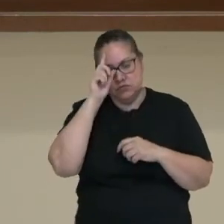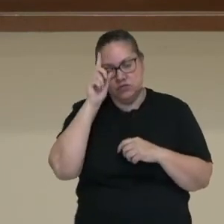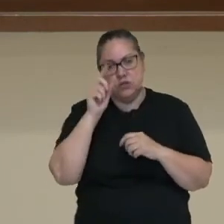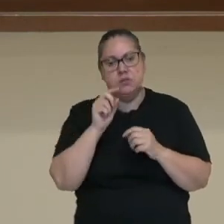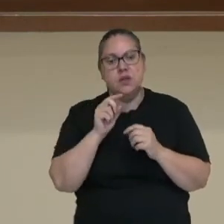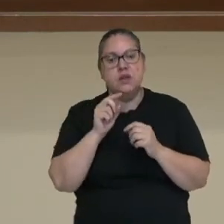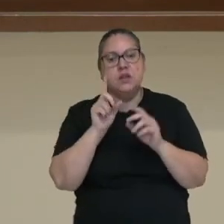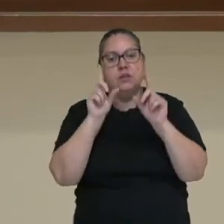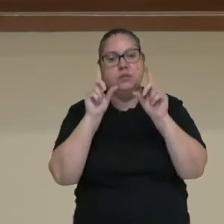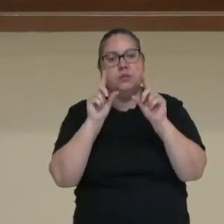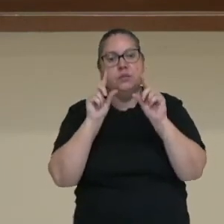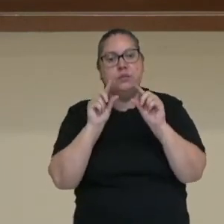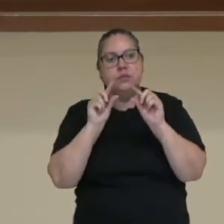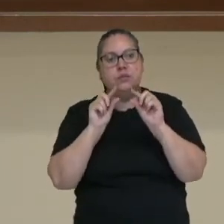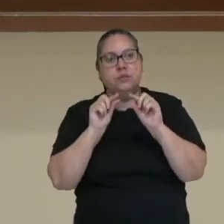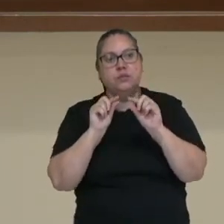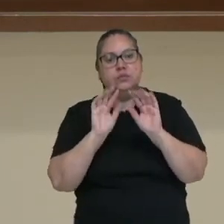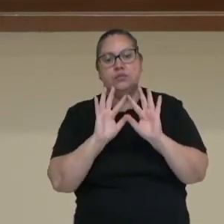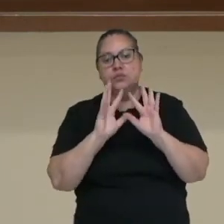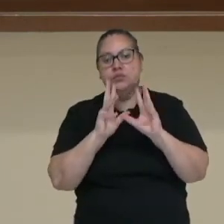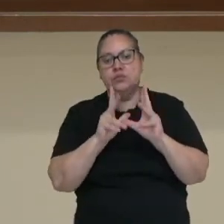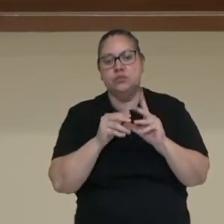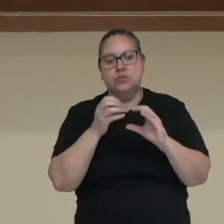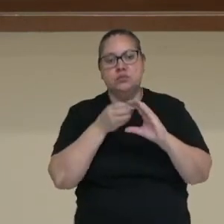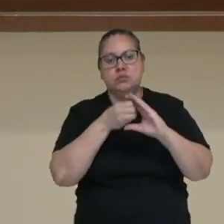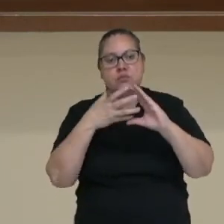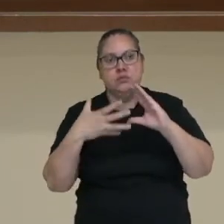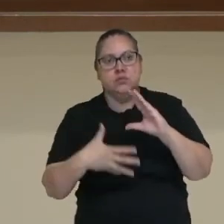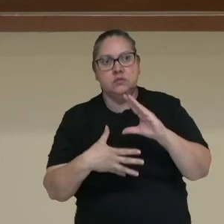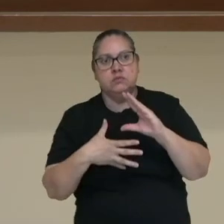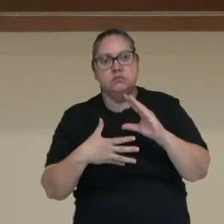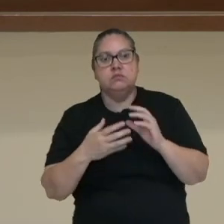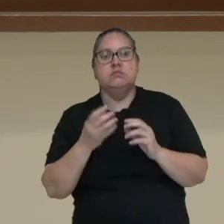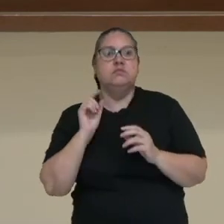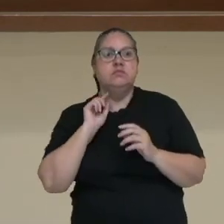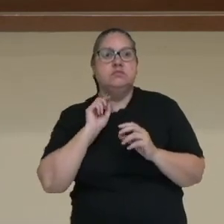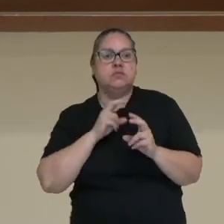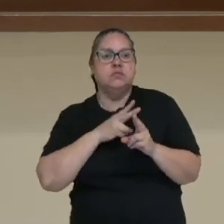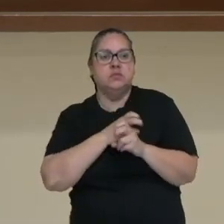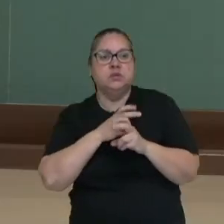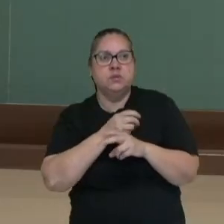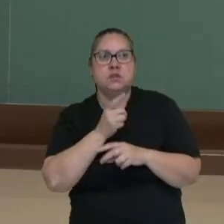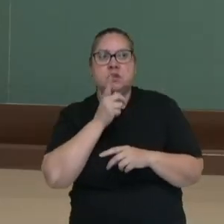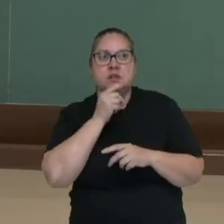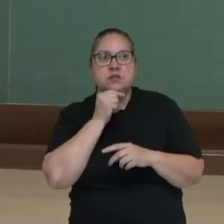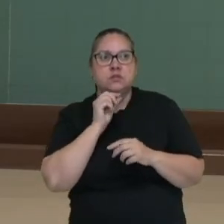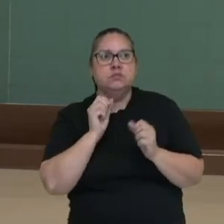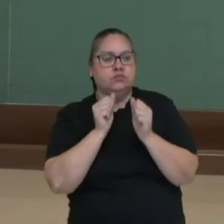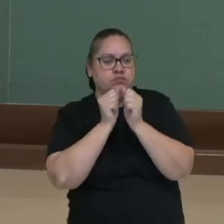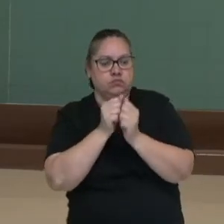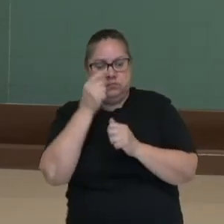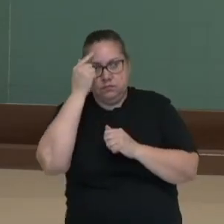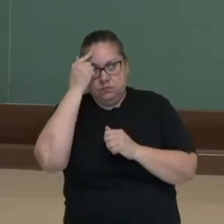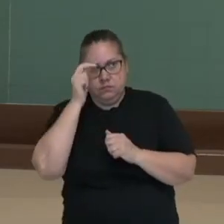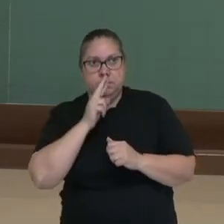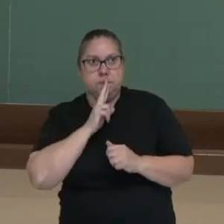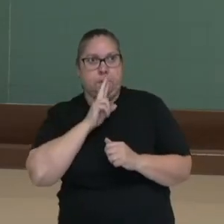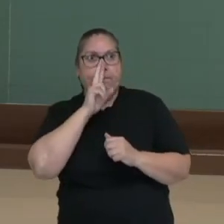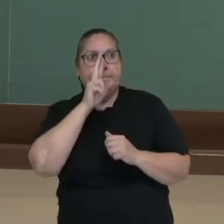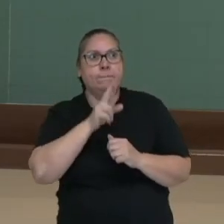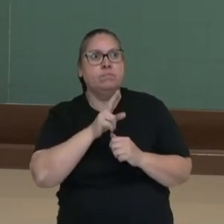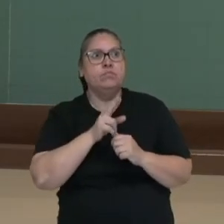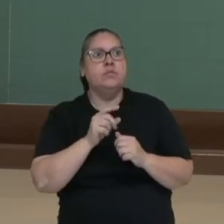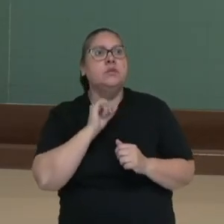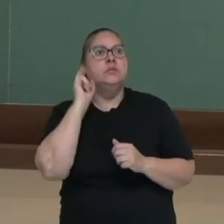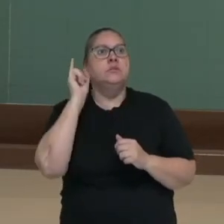para diminuir, né, toda essa característica ali de contaminação das águas. Então vamos pensar juntos como ficaria a nossa resposta.